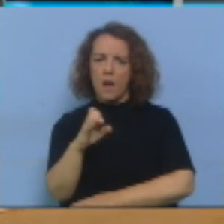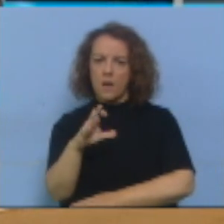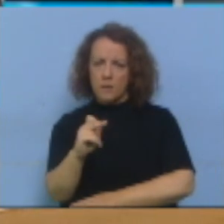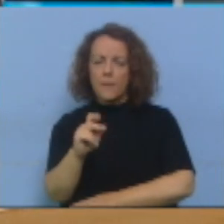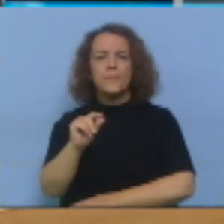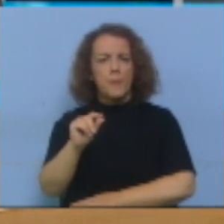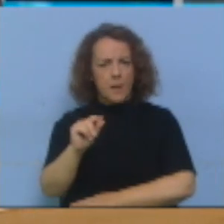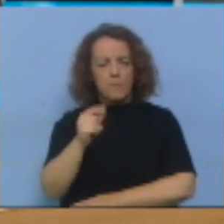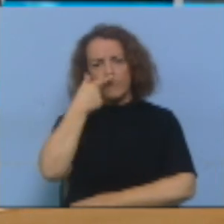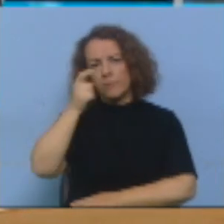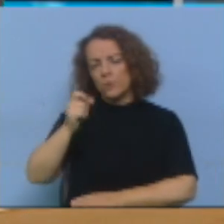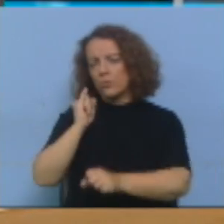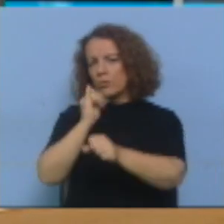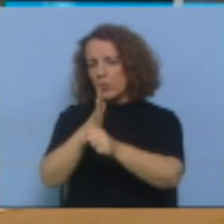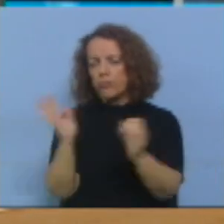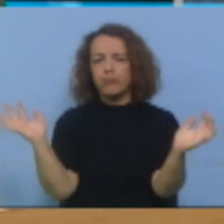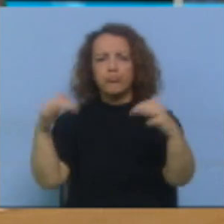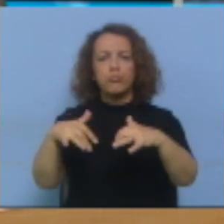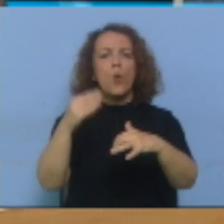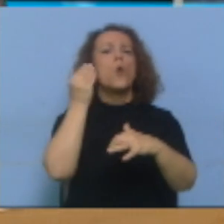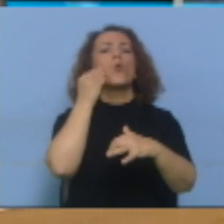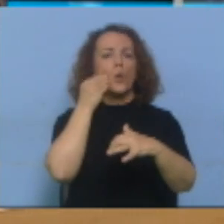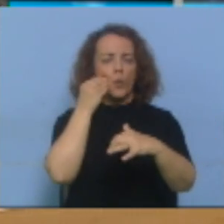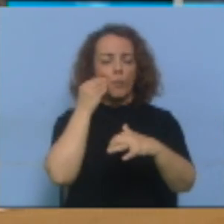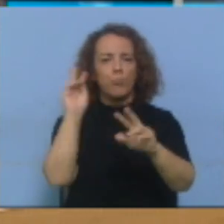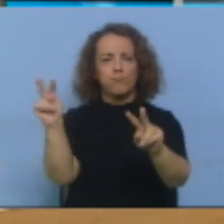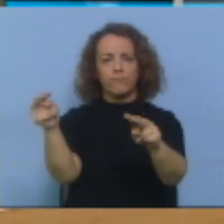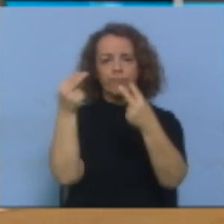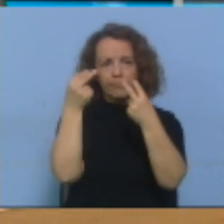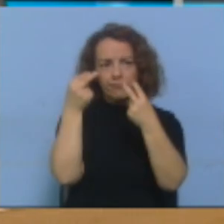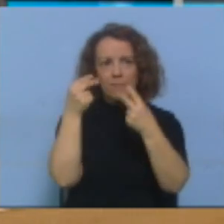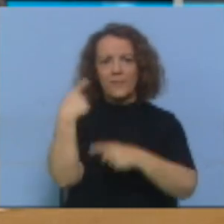formas, através do Zoom,